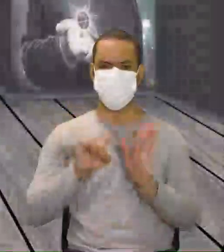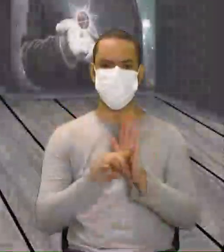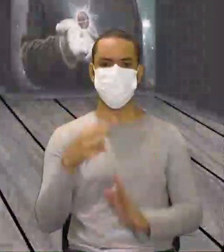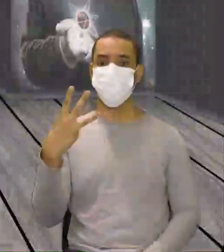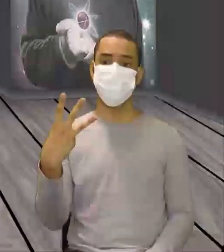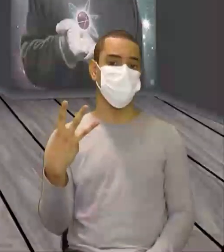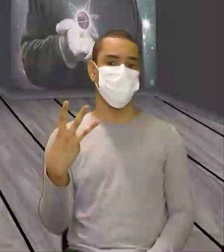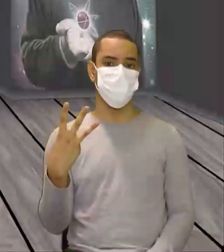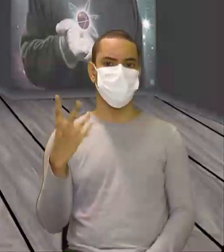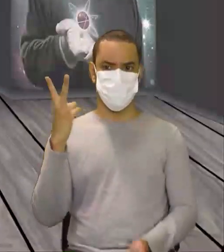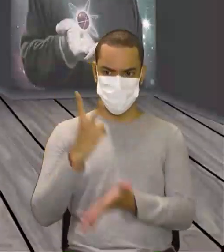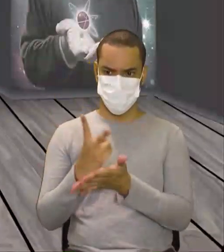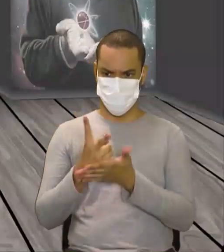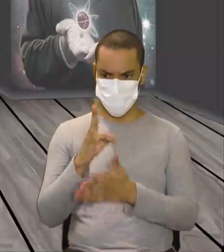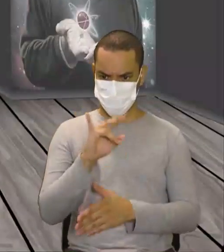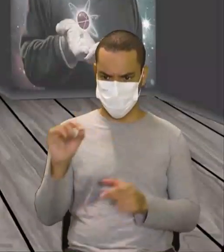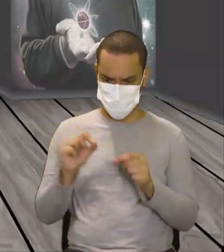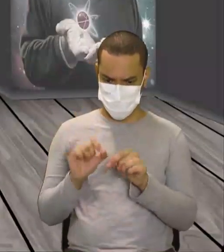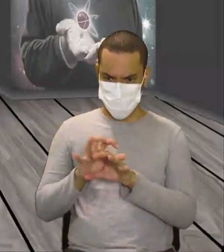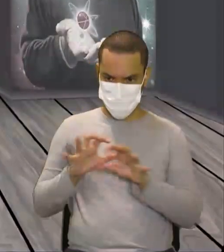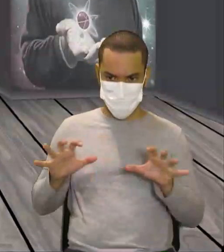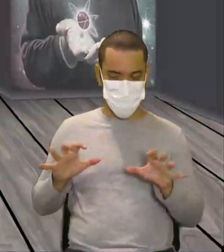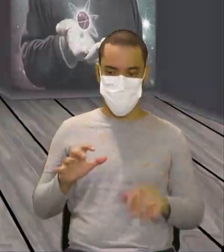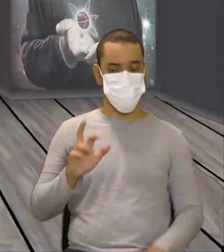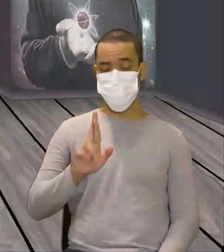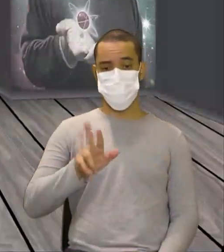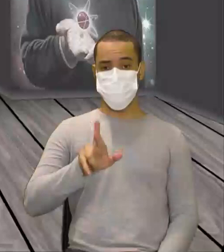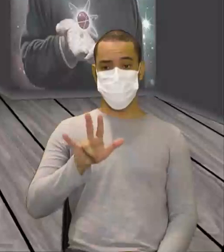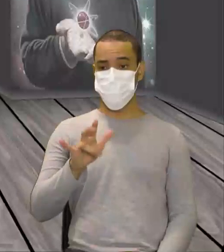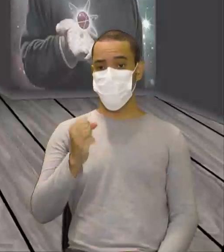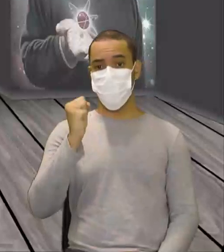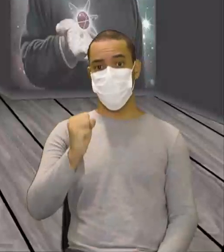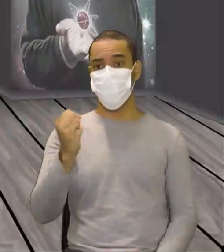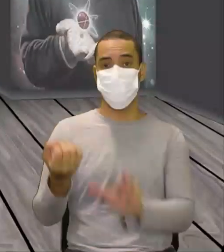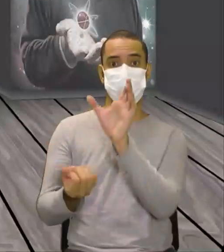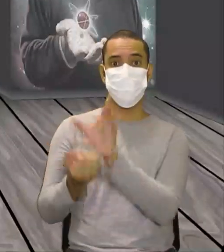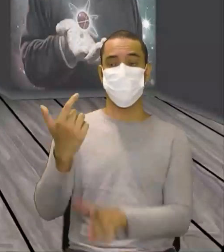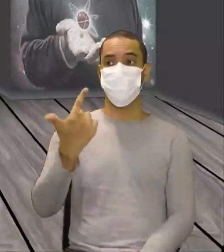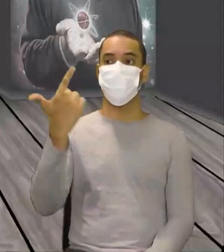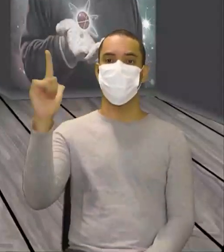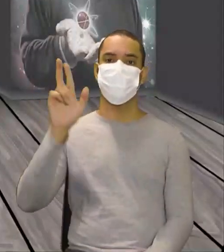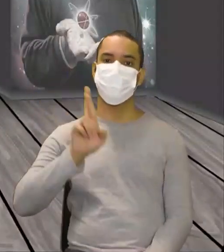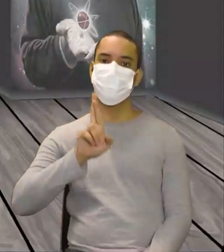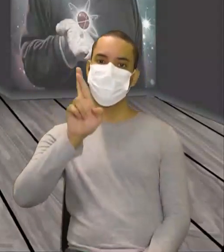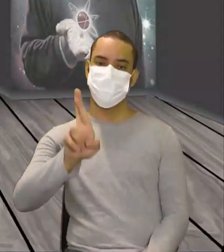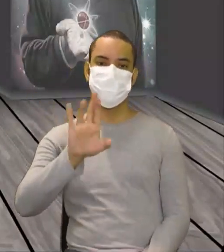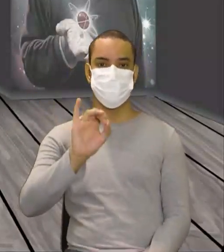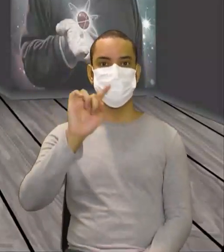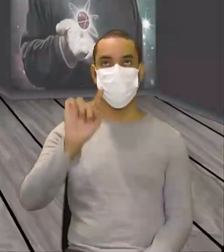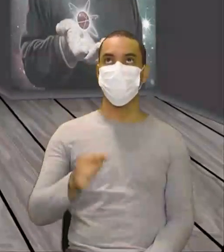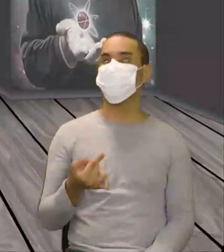pode perguntar, sempre vai ser assim? Não, pode ser que aparecesse aí o resultado, sei lá,